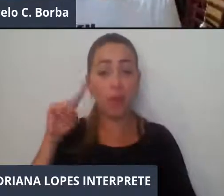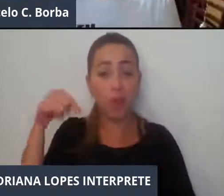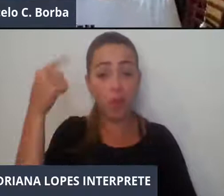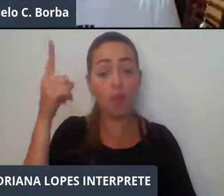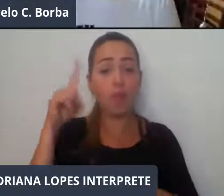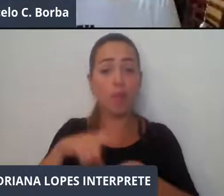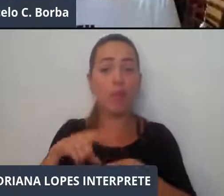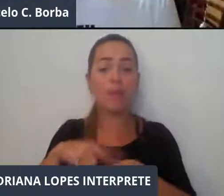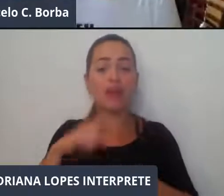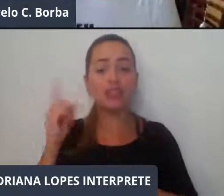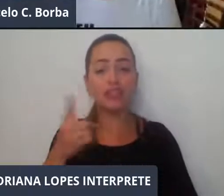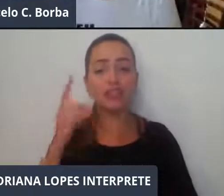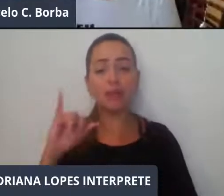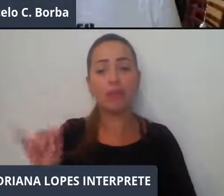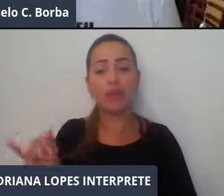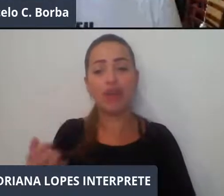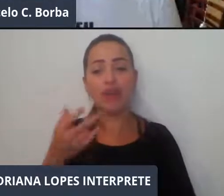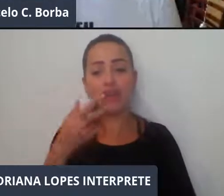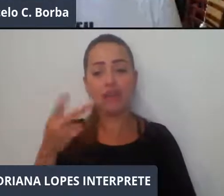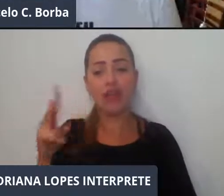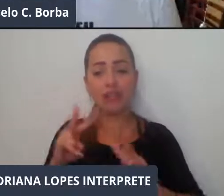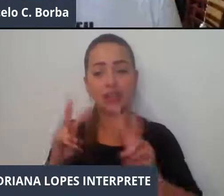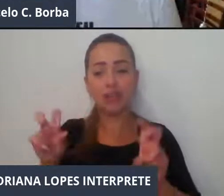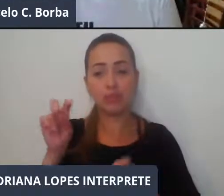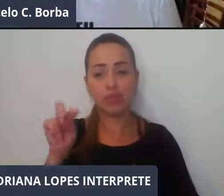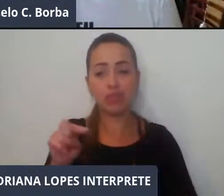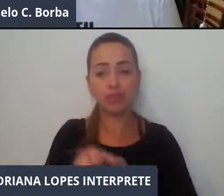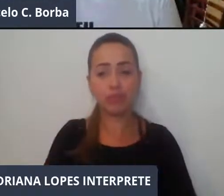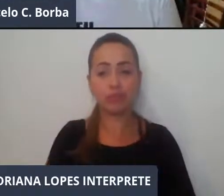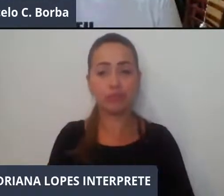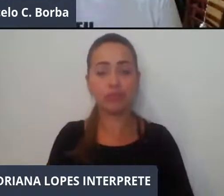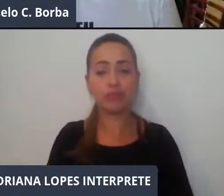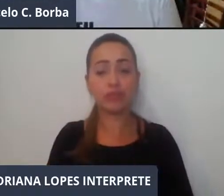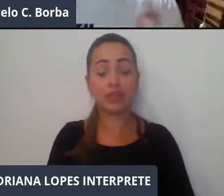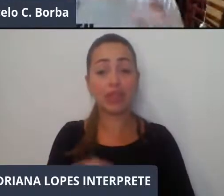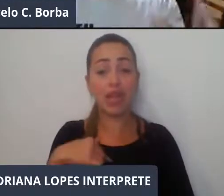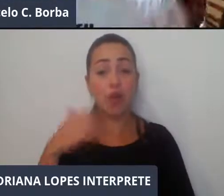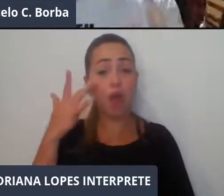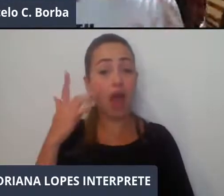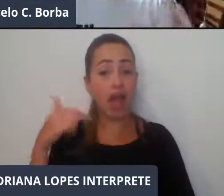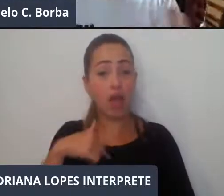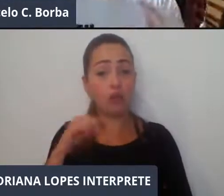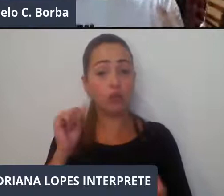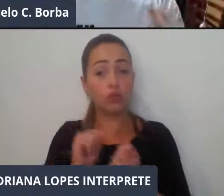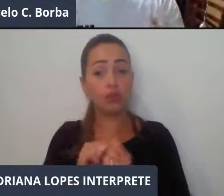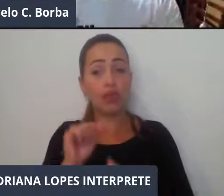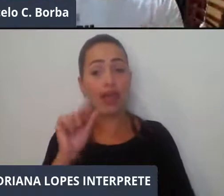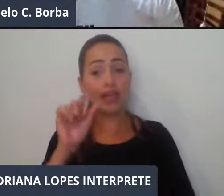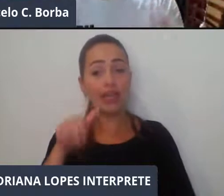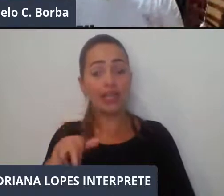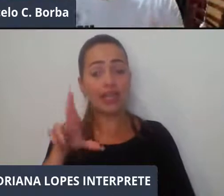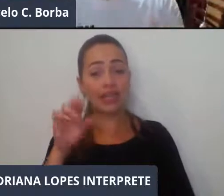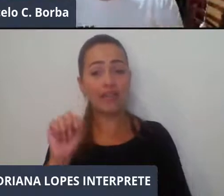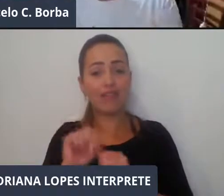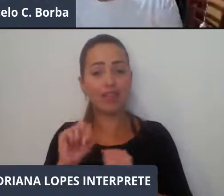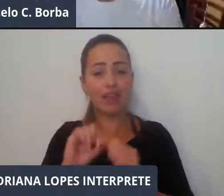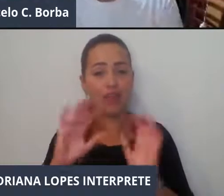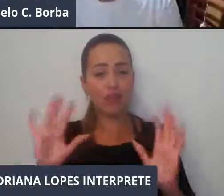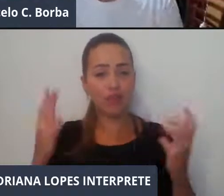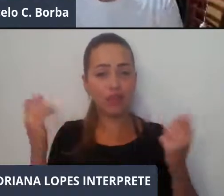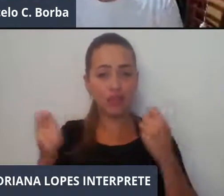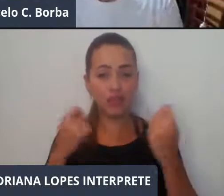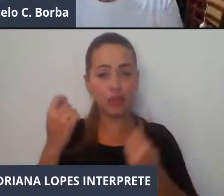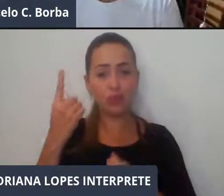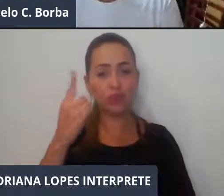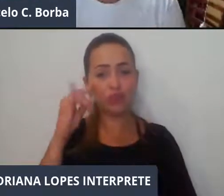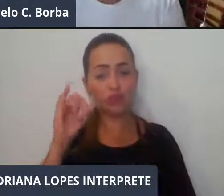gente faz isso e fala sobre pesquisa. Aliás, eu acho que eu e o Alessandro vamos fazer isso, com os dois grupos, fazer um evento de um dia e meio só de vídeos,